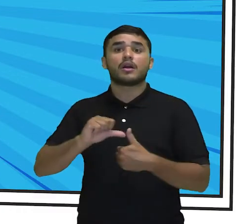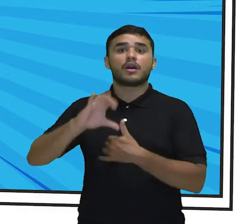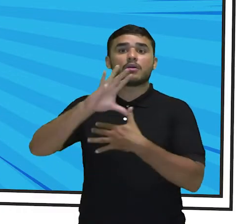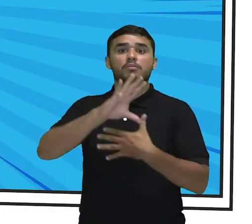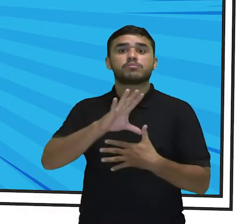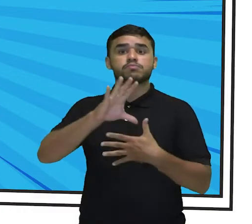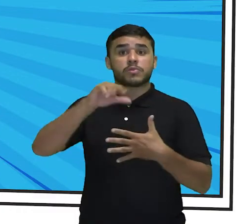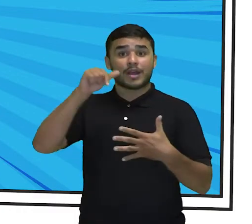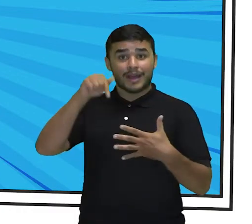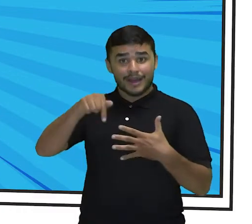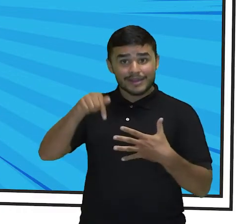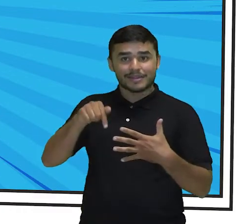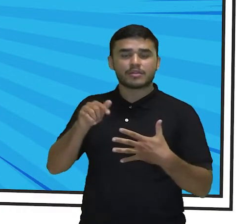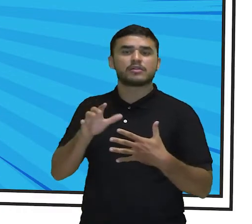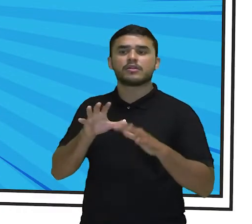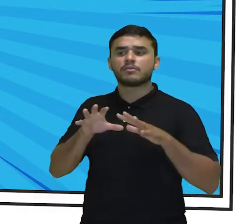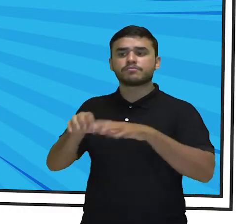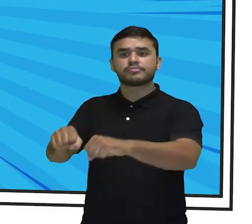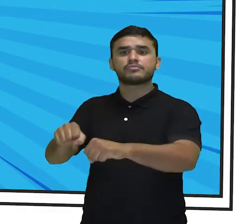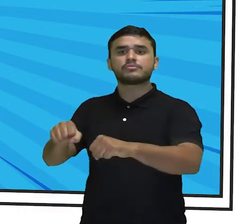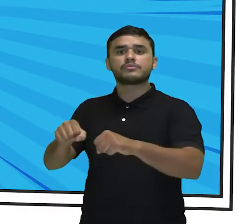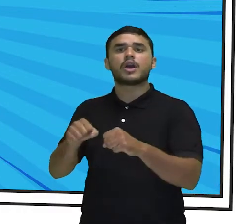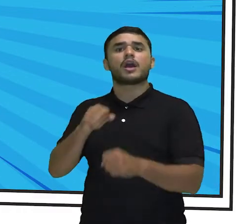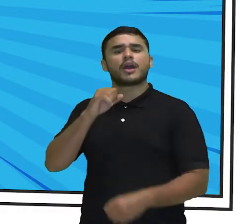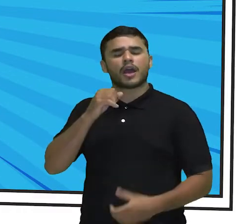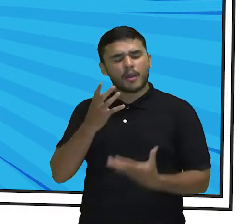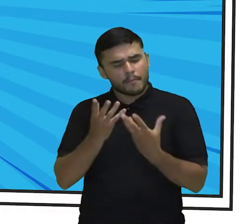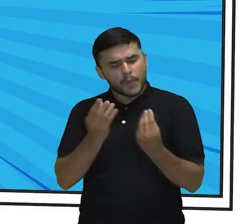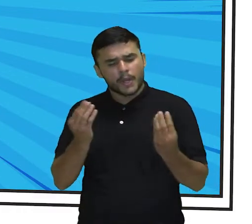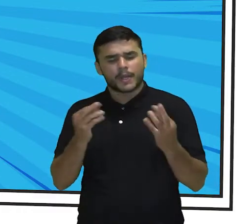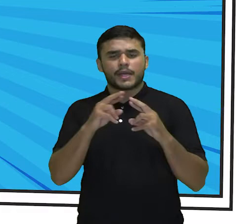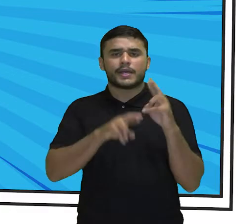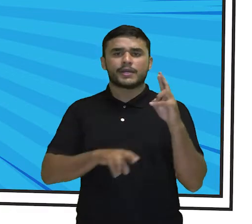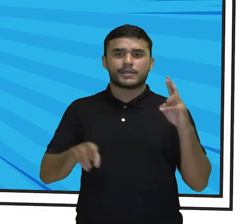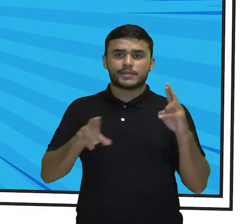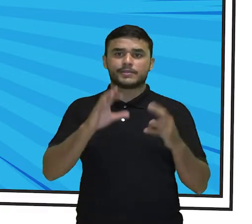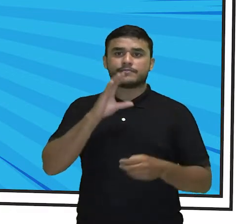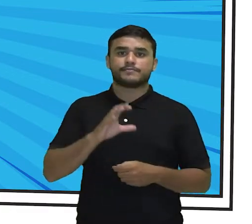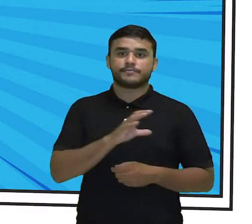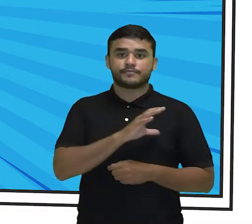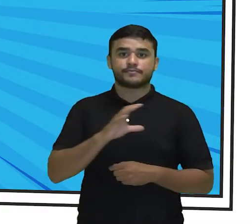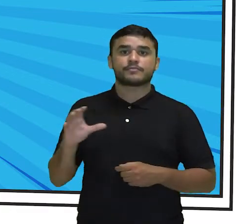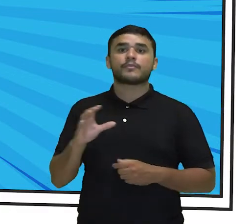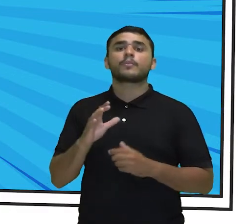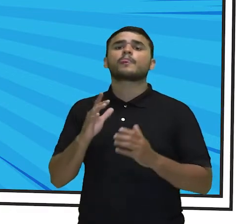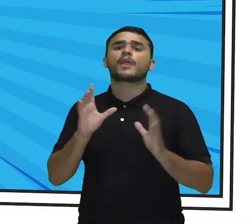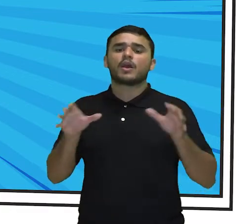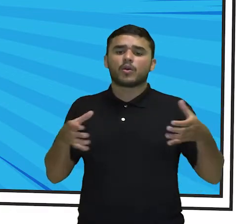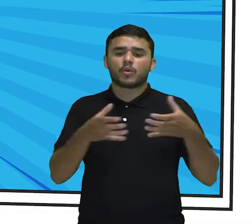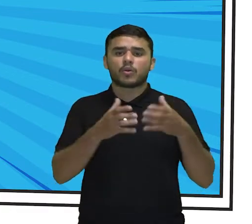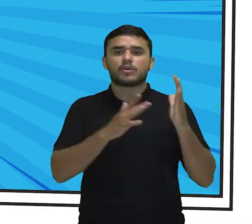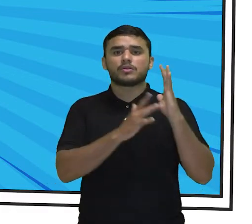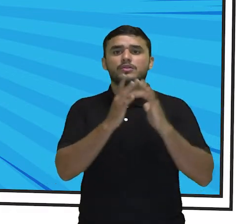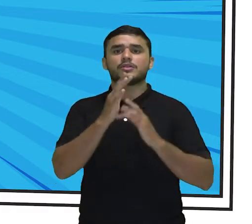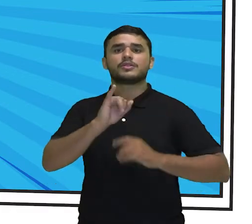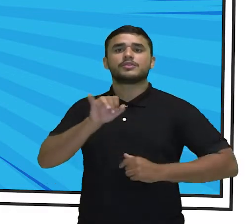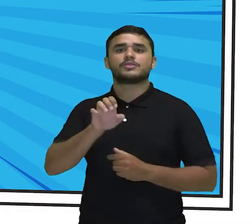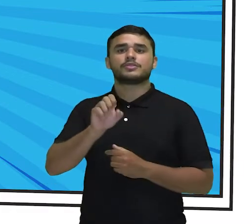deles, principalmente de uma área catolicista que são a Companhia de Jesus, que são os